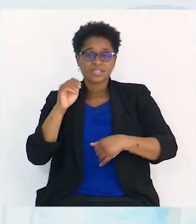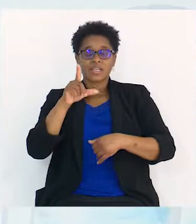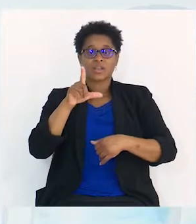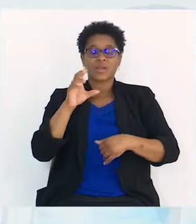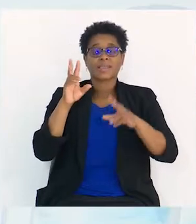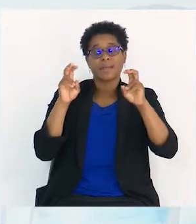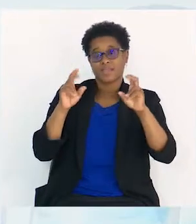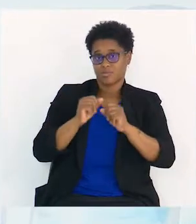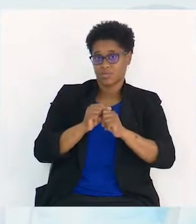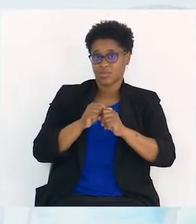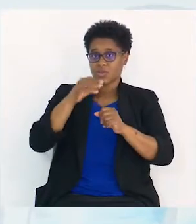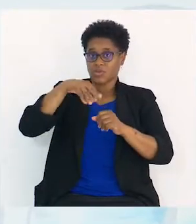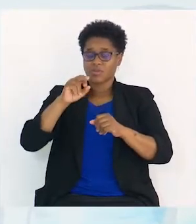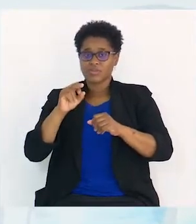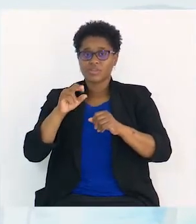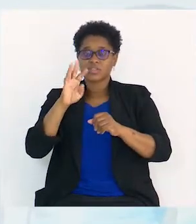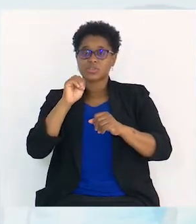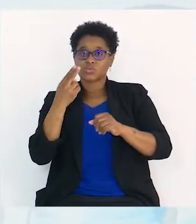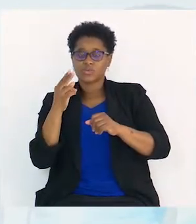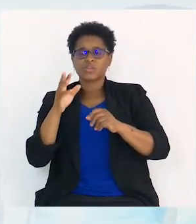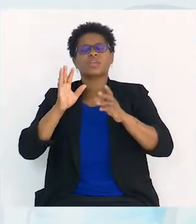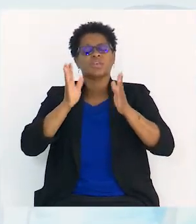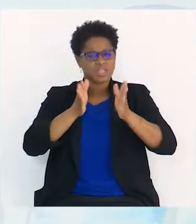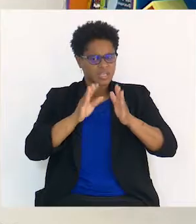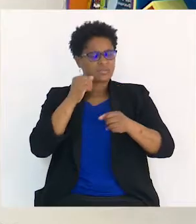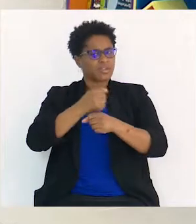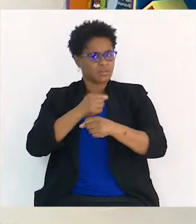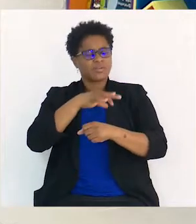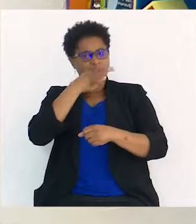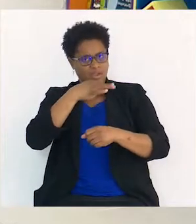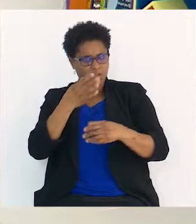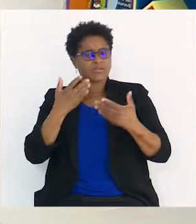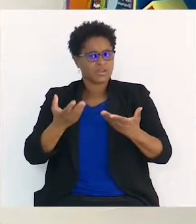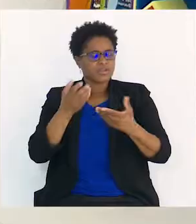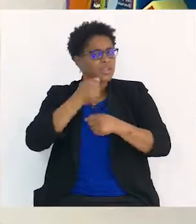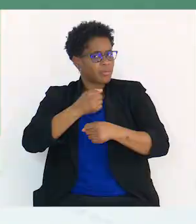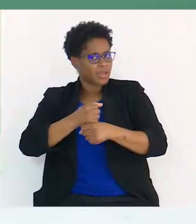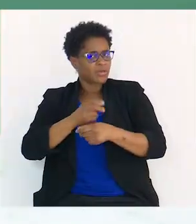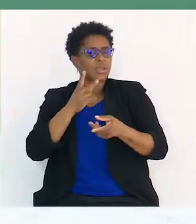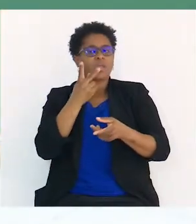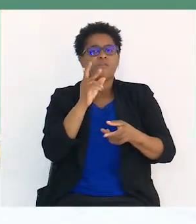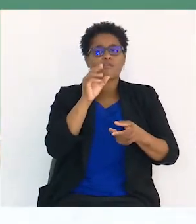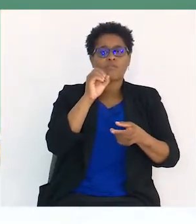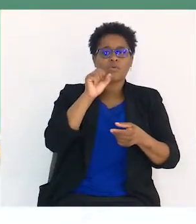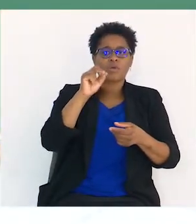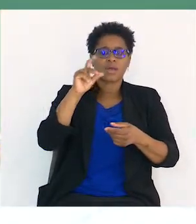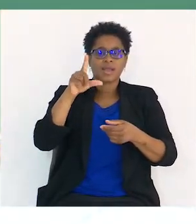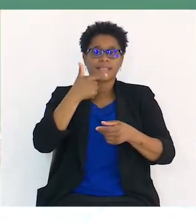já vai falar sobre. Vamos trabalhar aquilo que é a vogal temática e a desinência. O que é que tu encontras